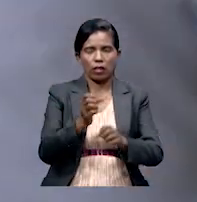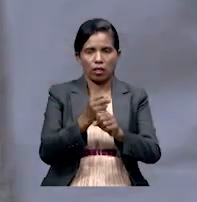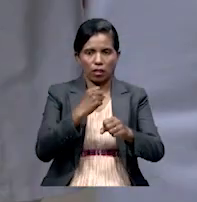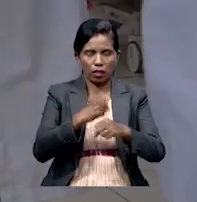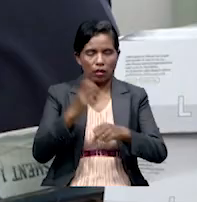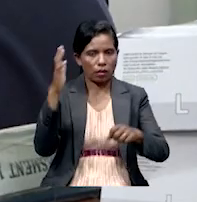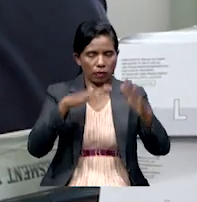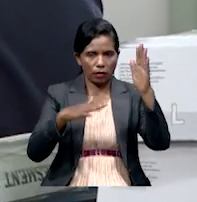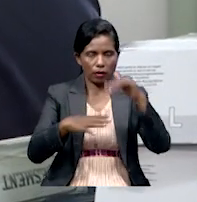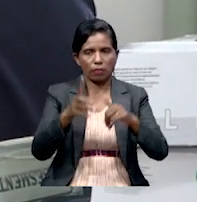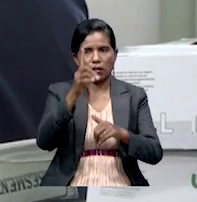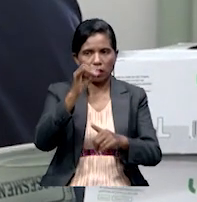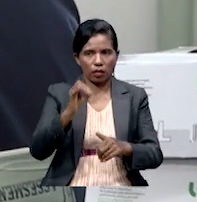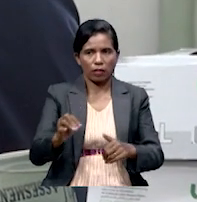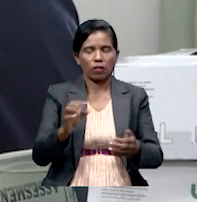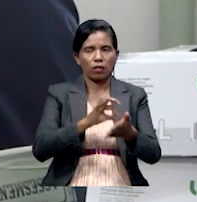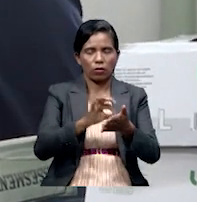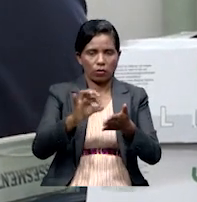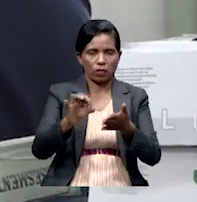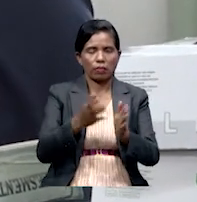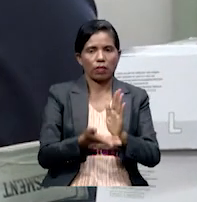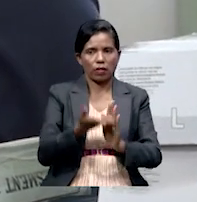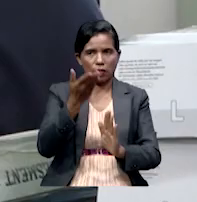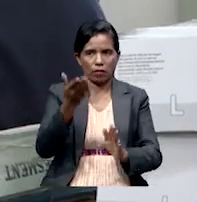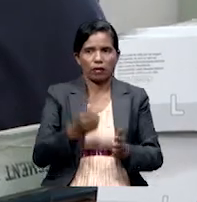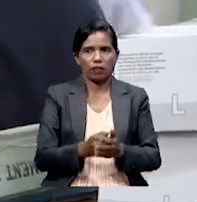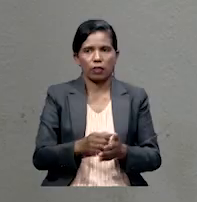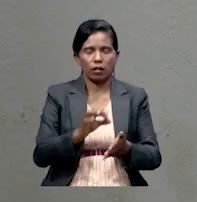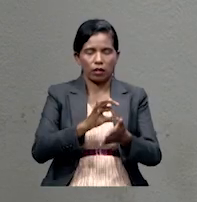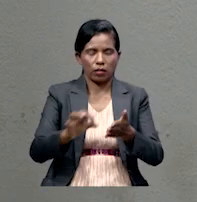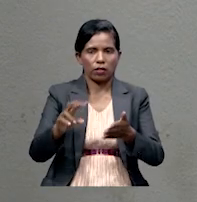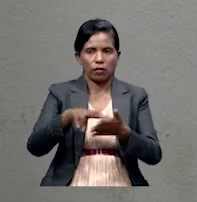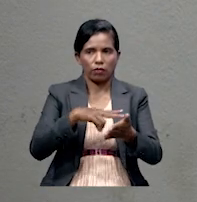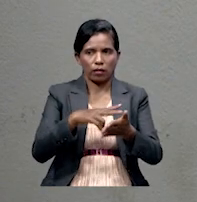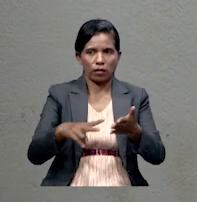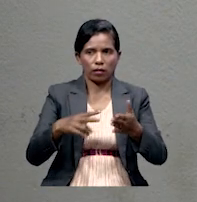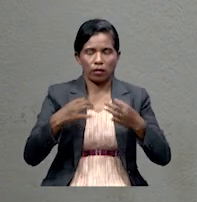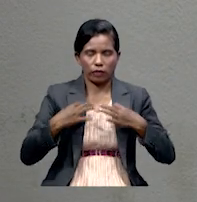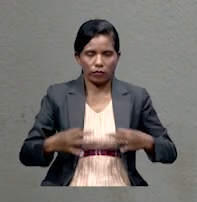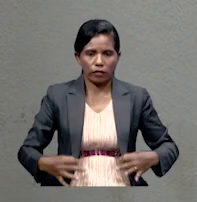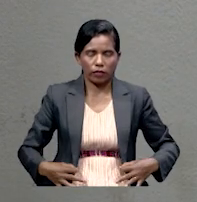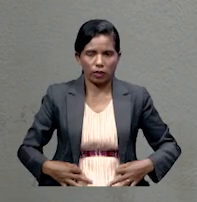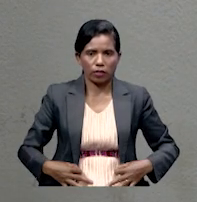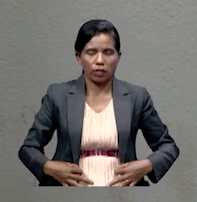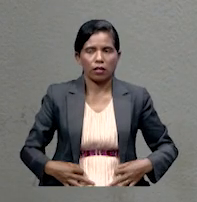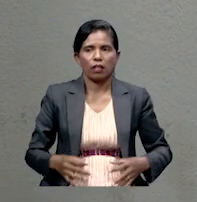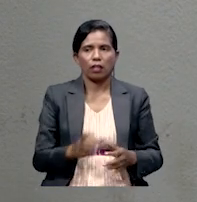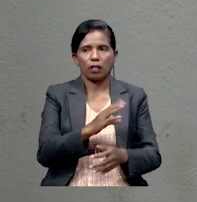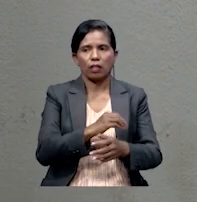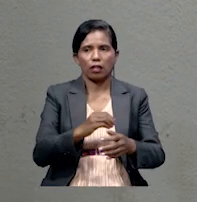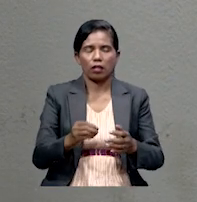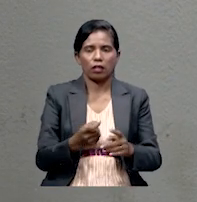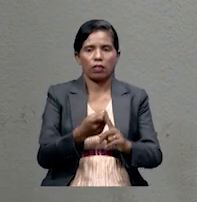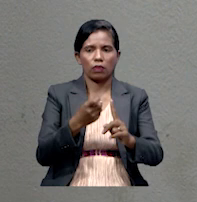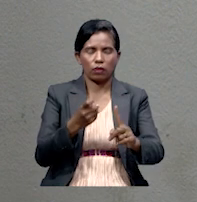halo problema e Hadili Laran, ho número as. E ane resiste violência física doméstica, nebe consiste